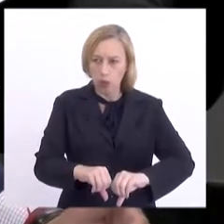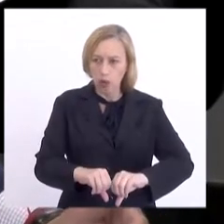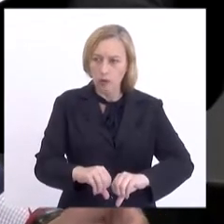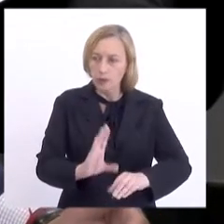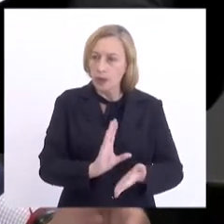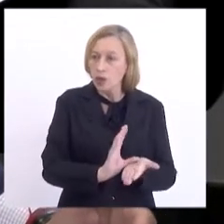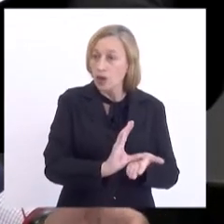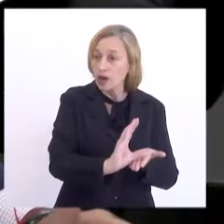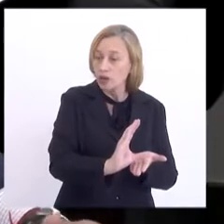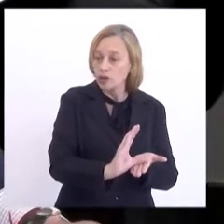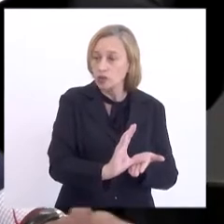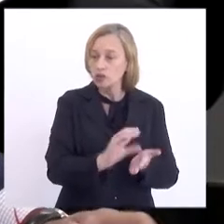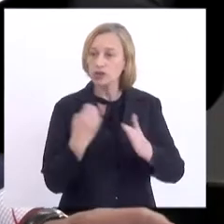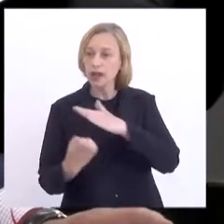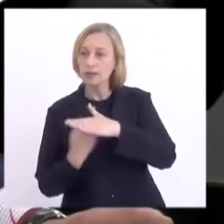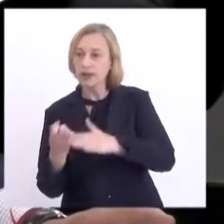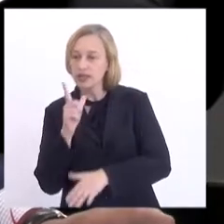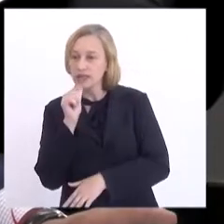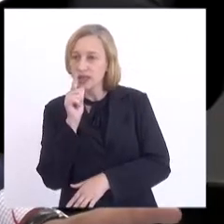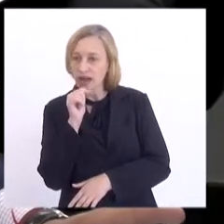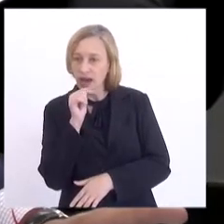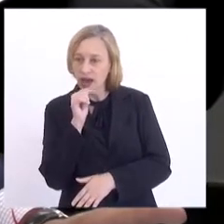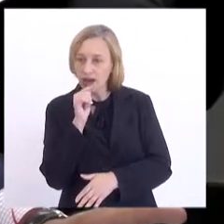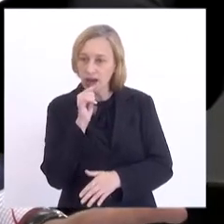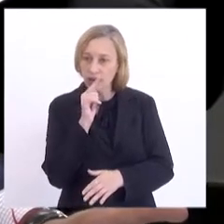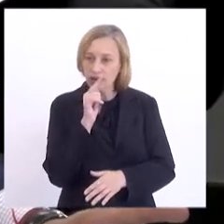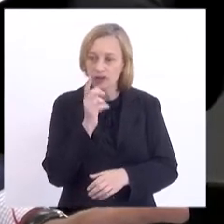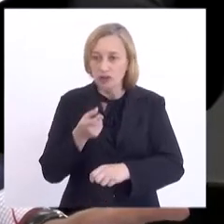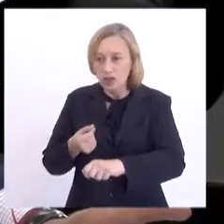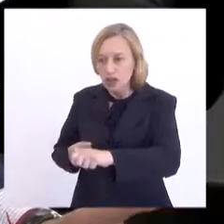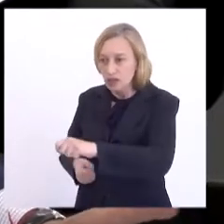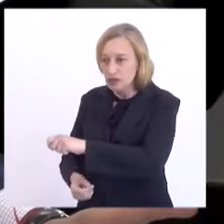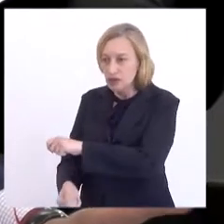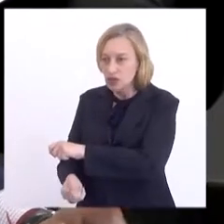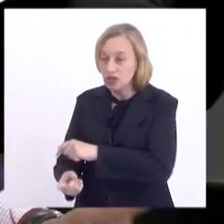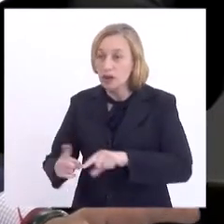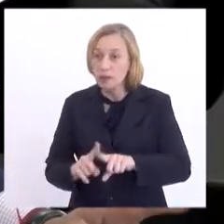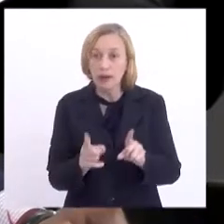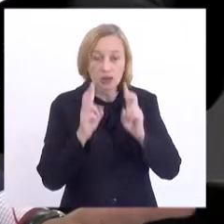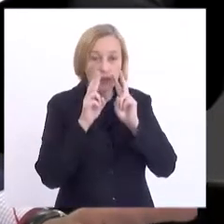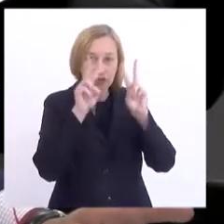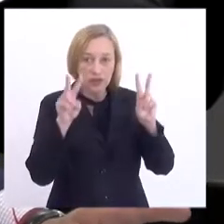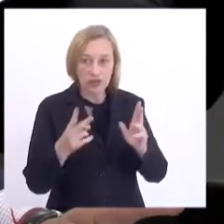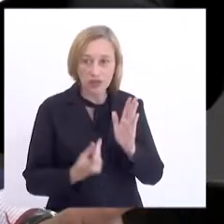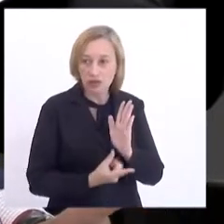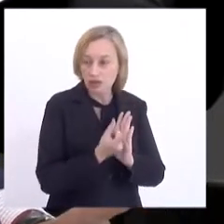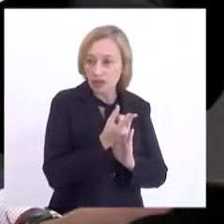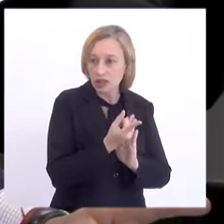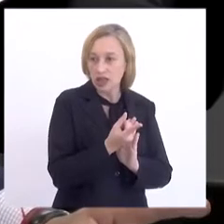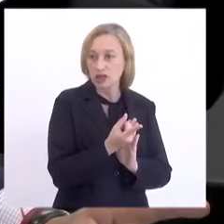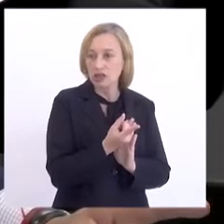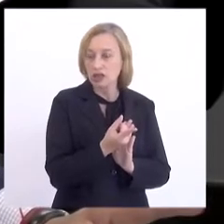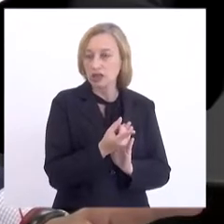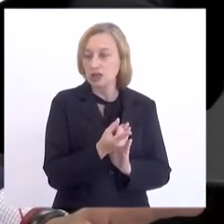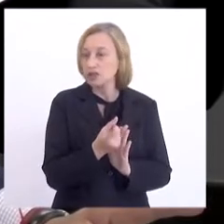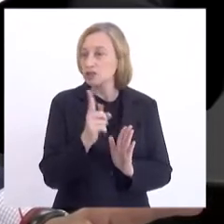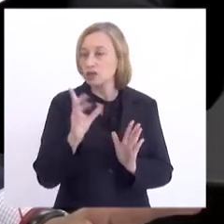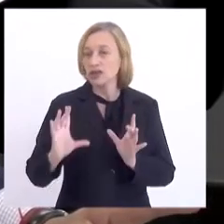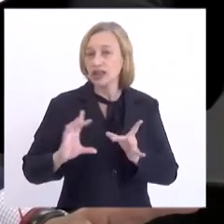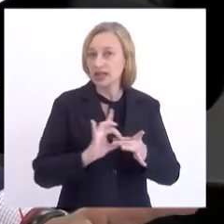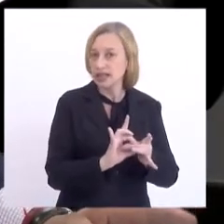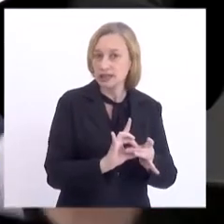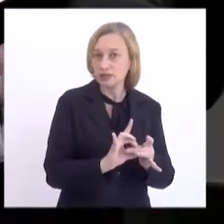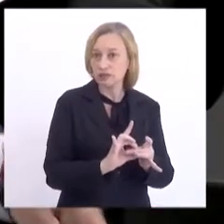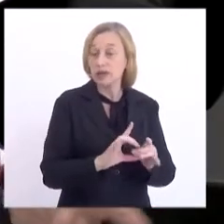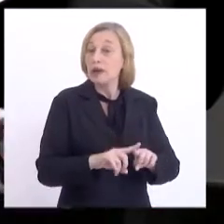recursos da Cedae fossem empregados em investimento mas do ponto de vista orçamentário e financeiro não há vinculação